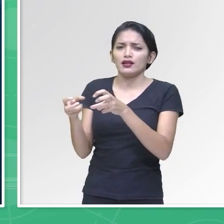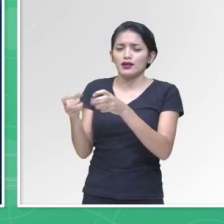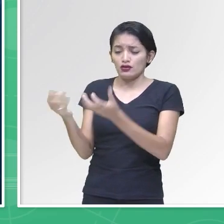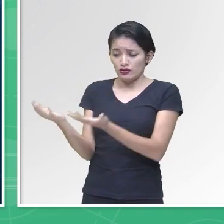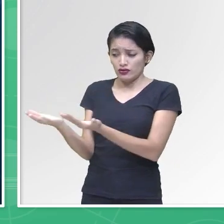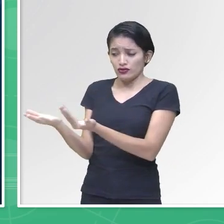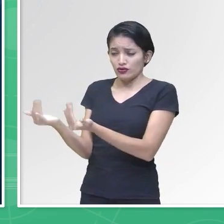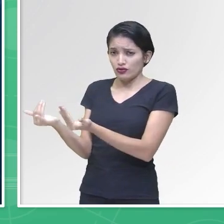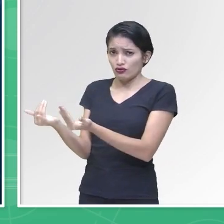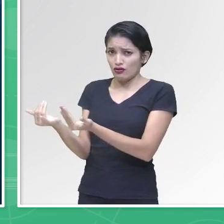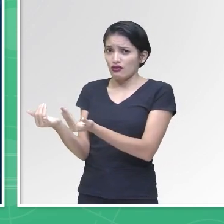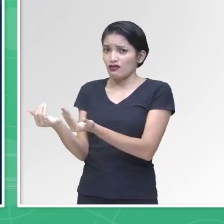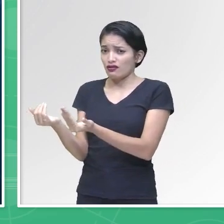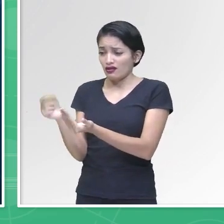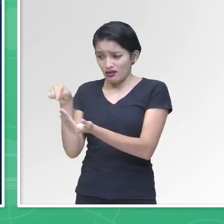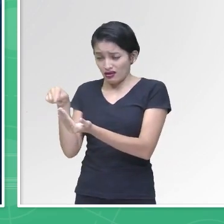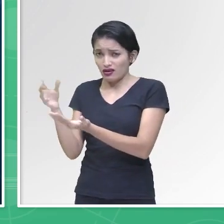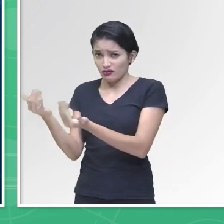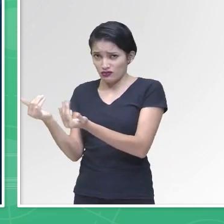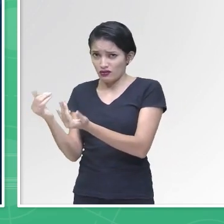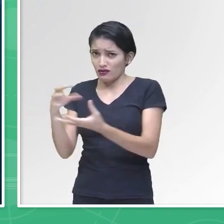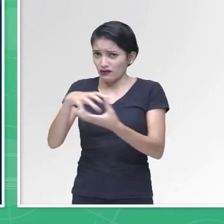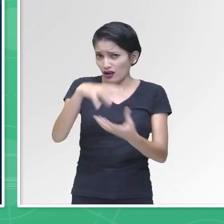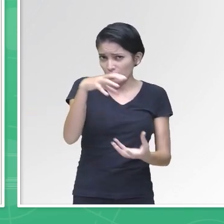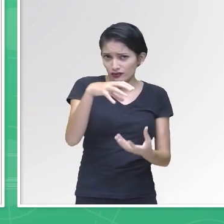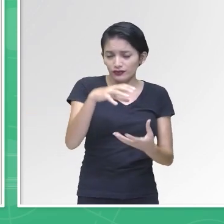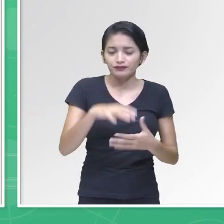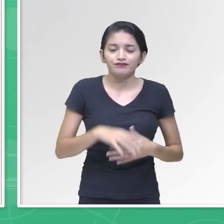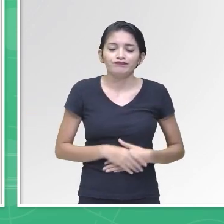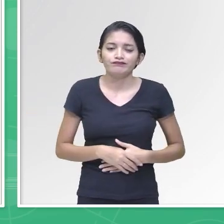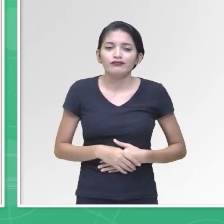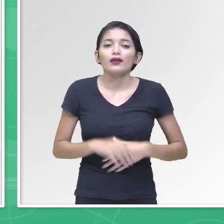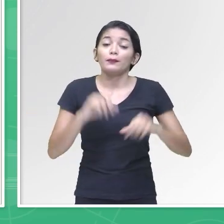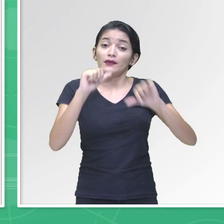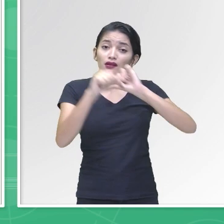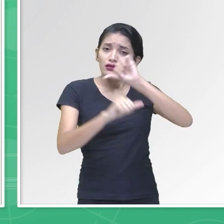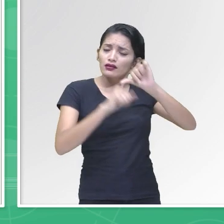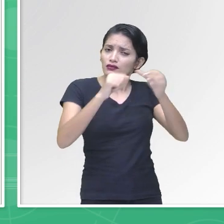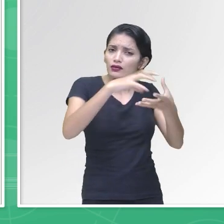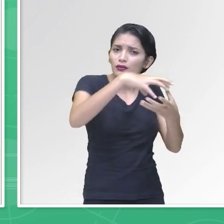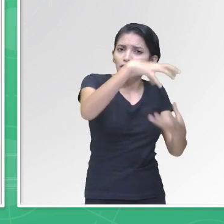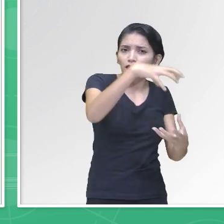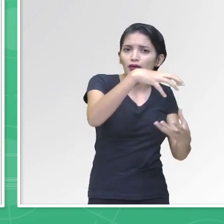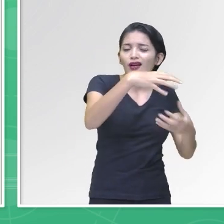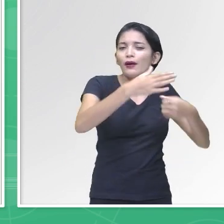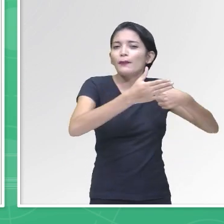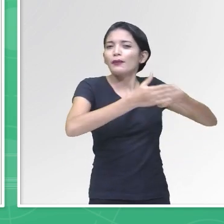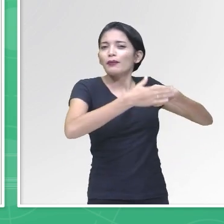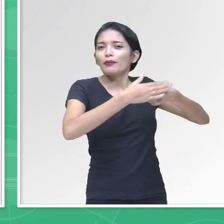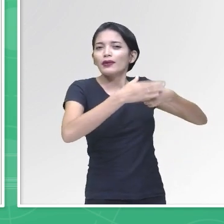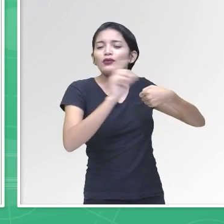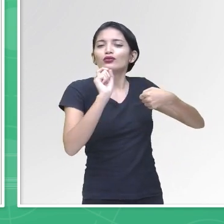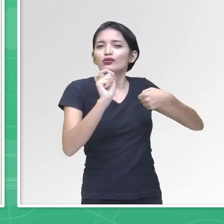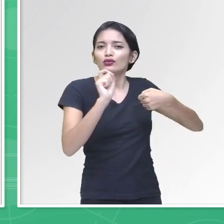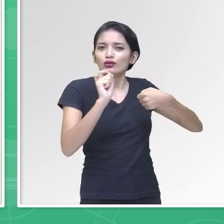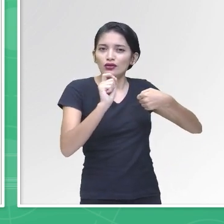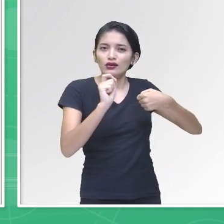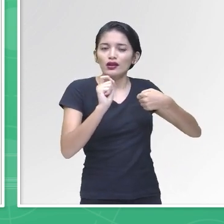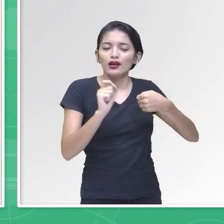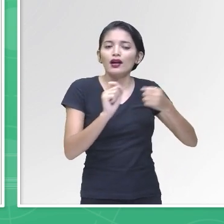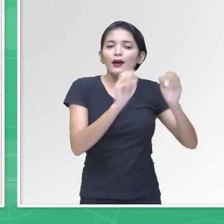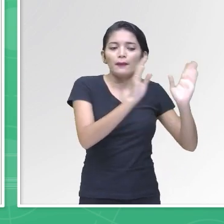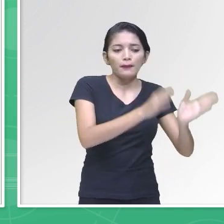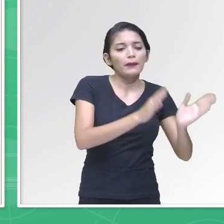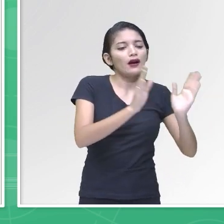jovem, é adulto? Bem, tornar-se adulto, então, não depende apenas da passagem